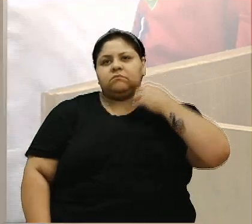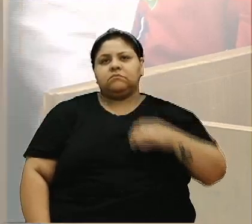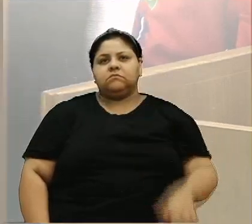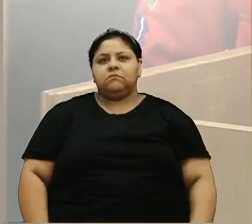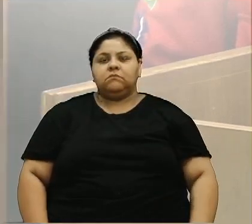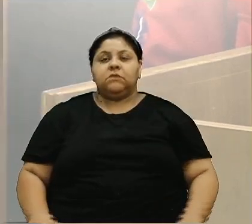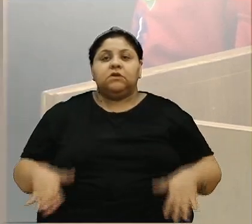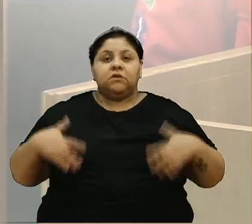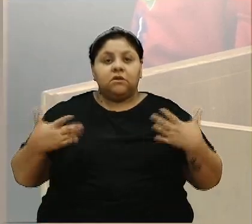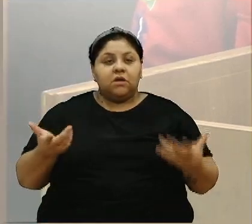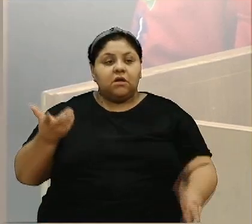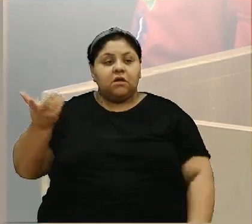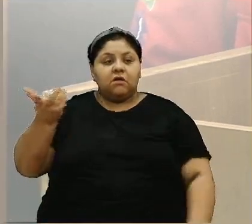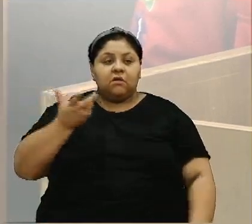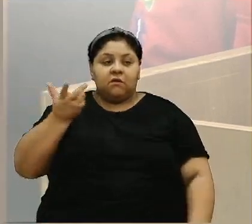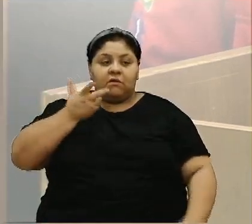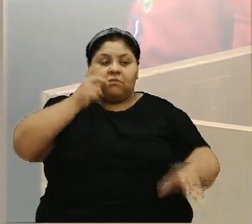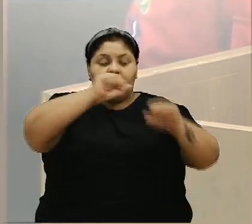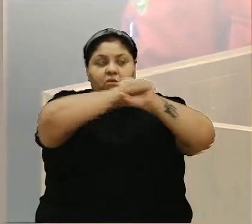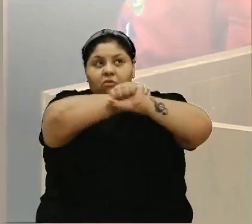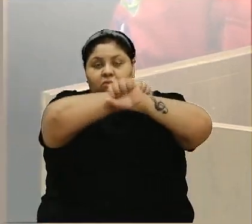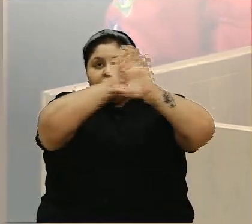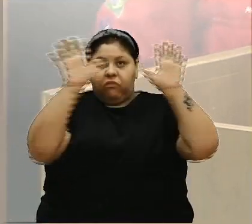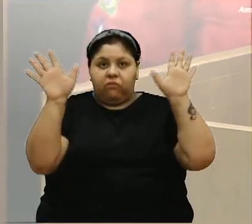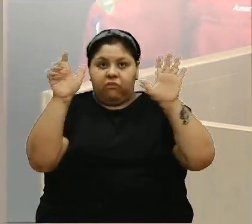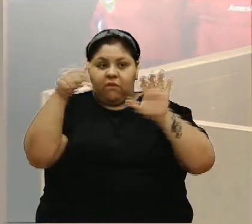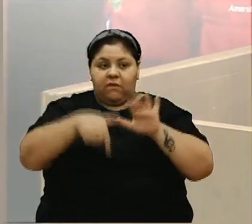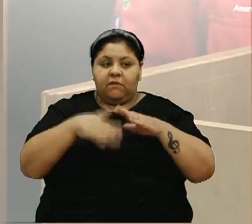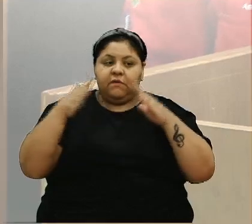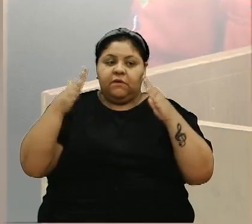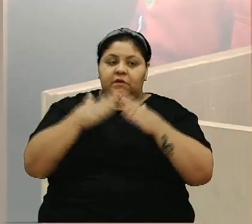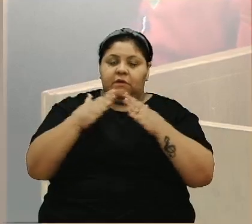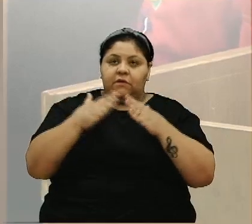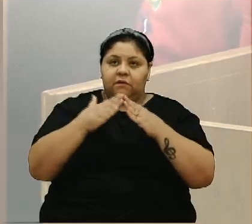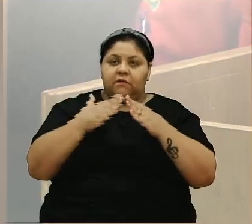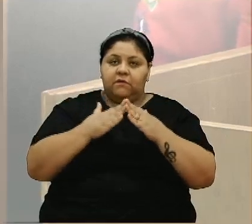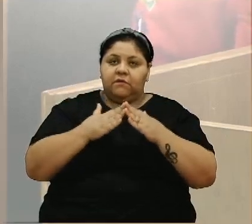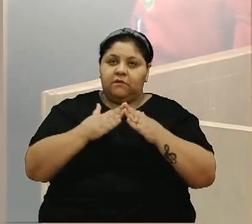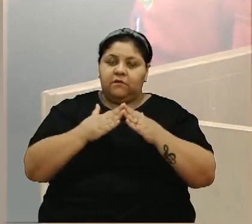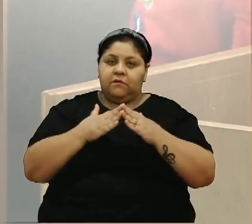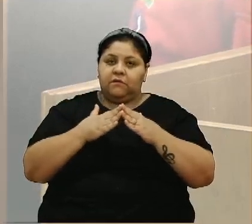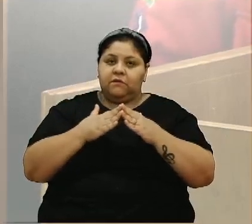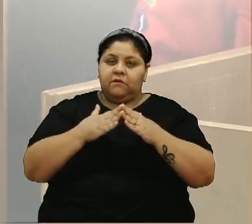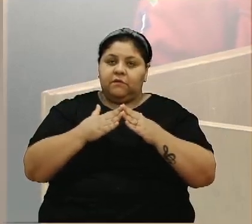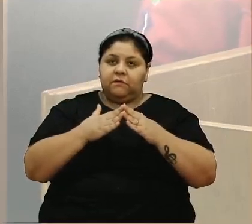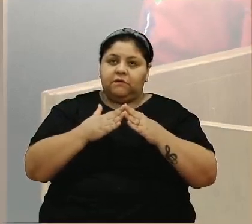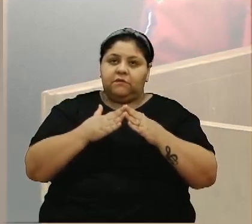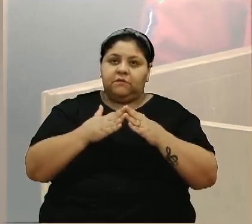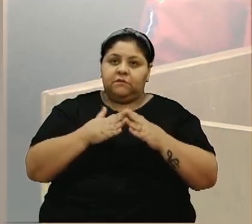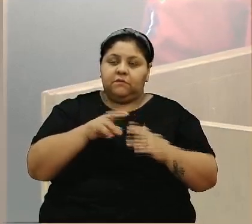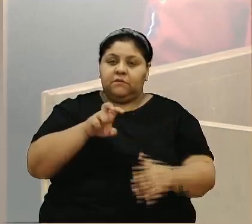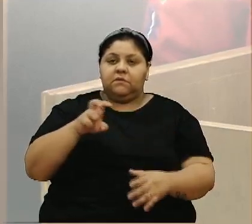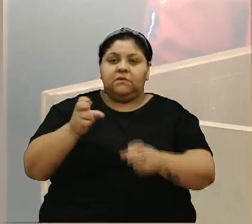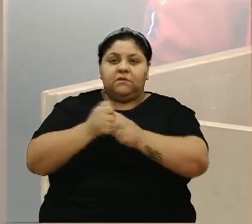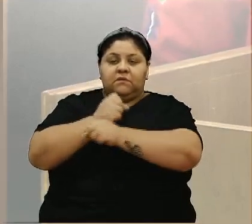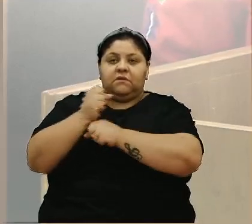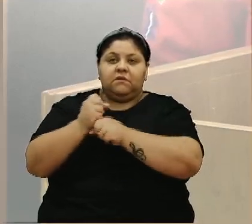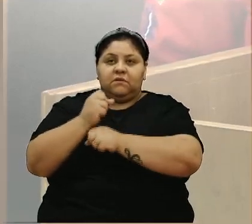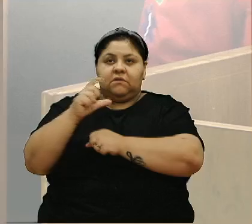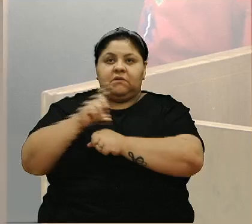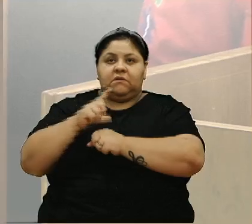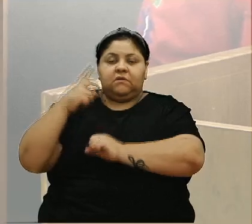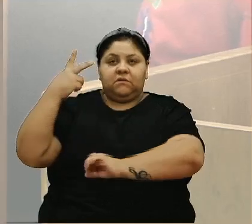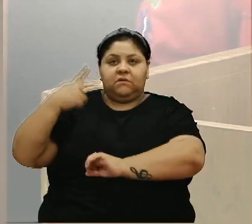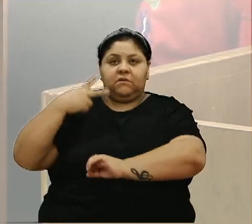Então, pessoal, eu queria esclarecer a essa casa que a gente vem há 5 anos já. Nós temos a nossa